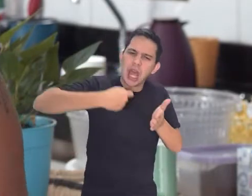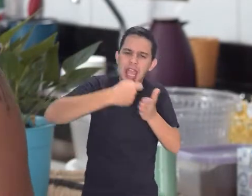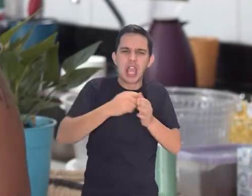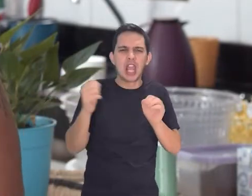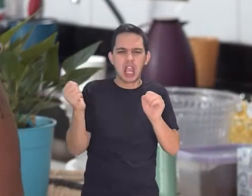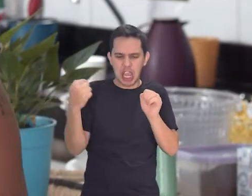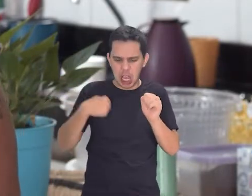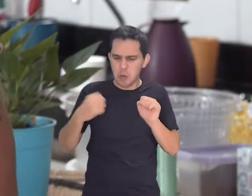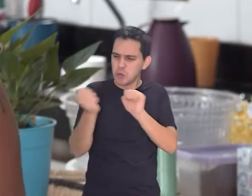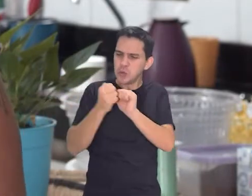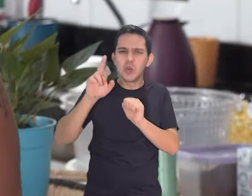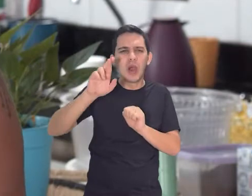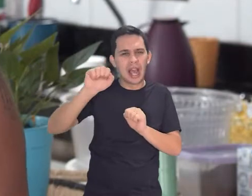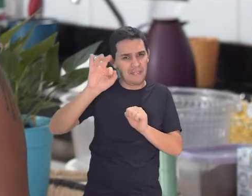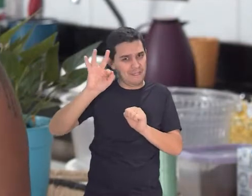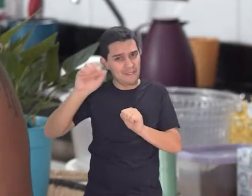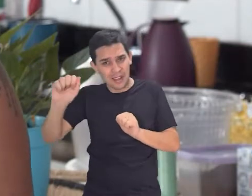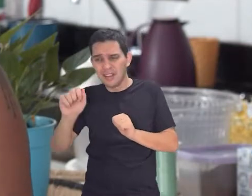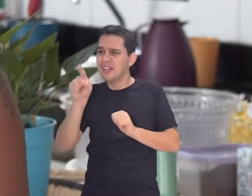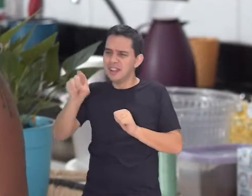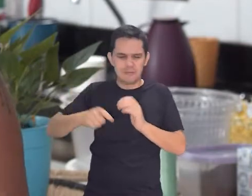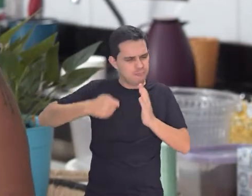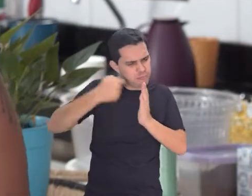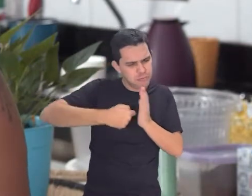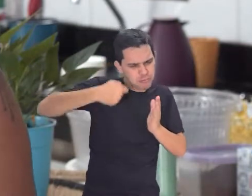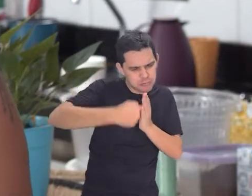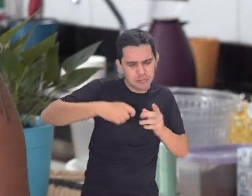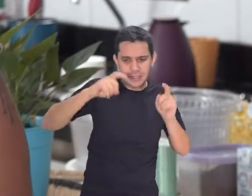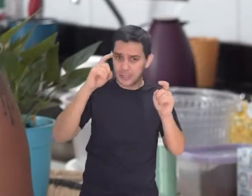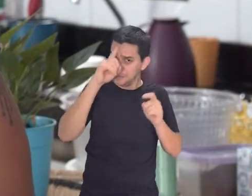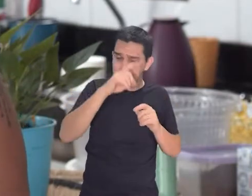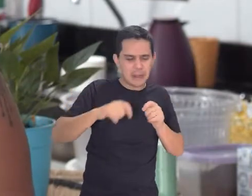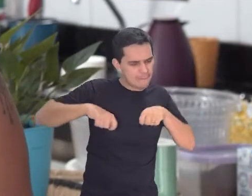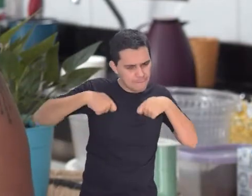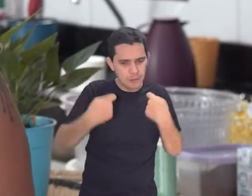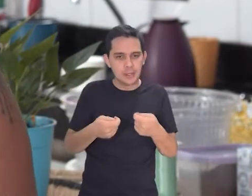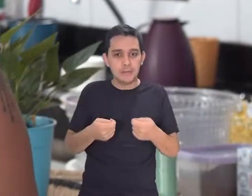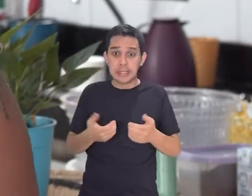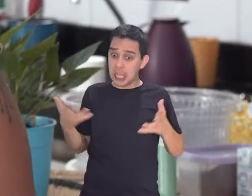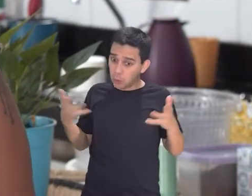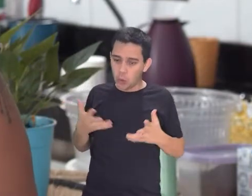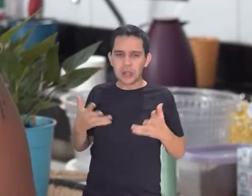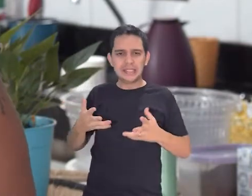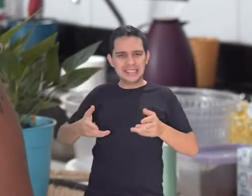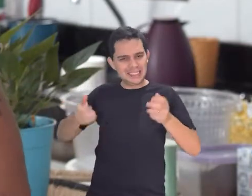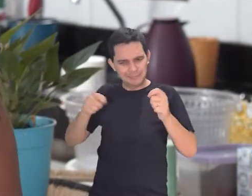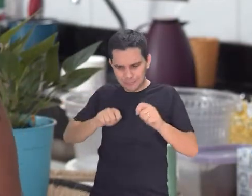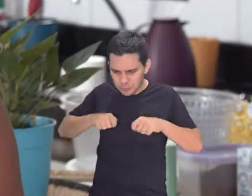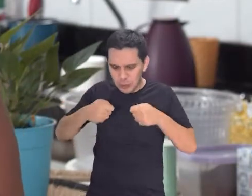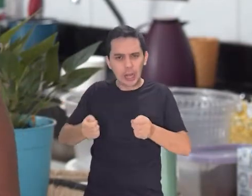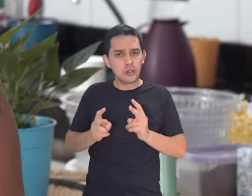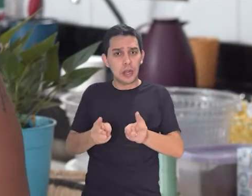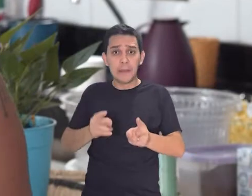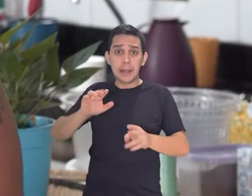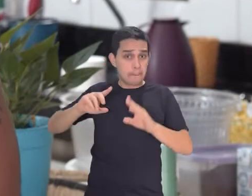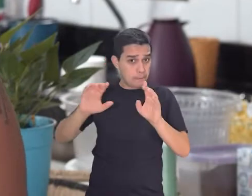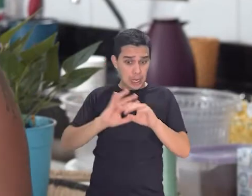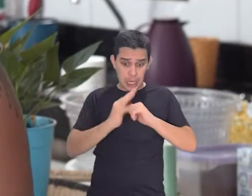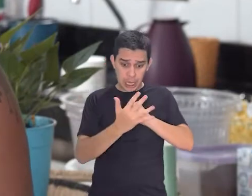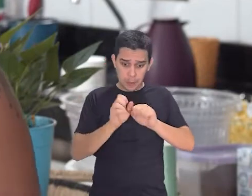só que agora eu acho que potencializou muito mais, né, porque com certeza a gente quer continuar depois da pandemia com os bolos,